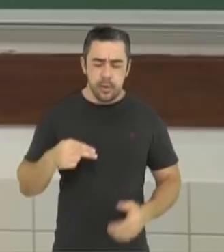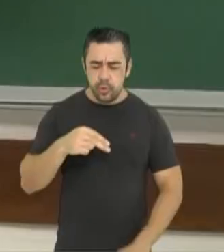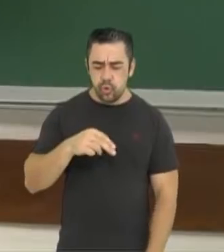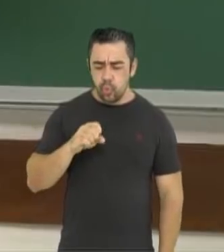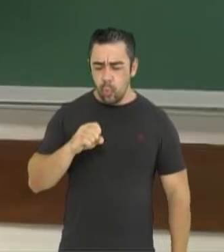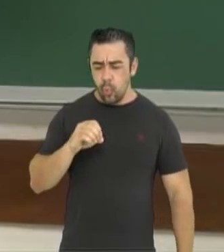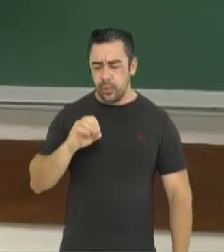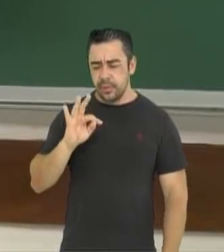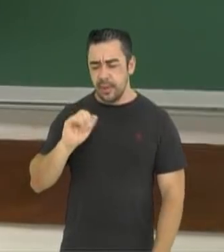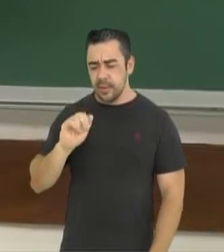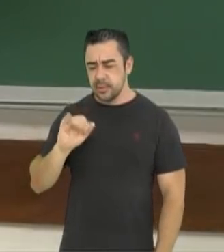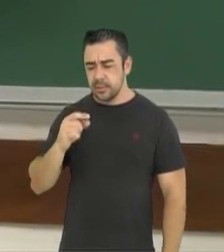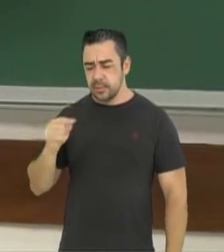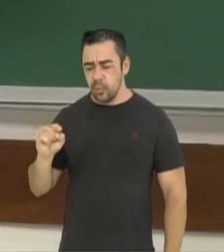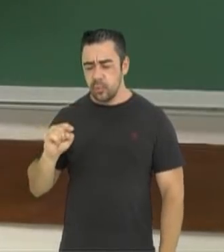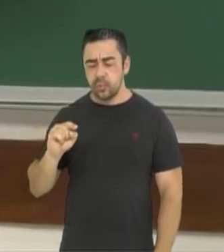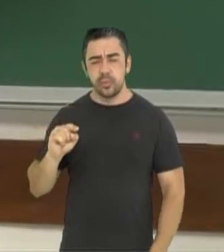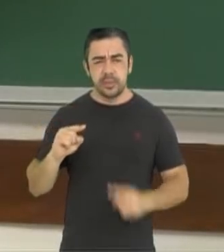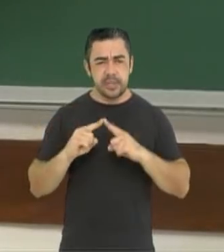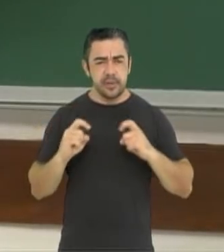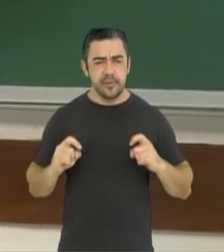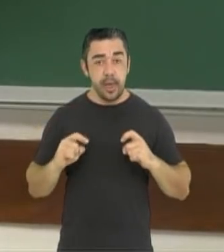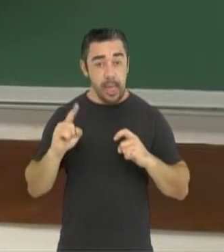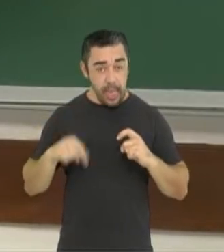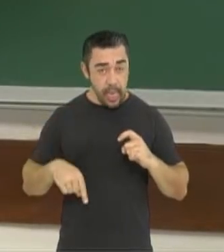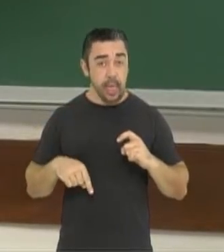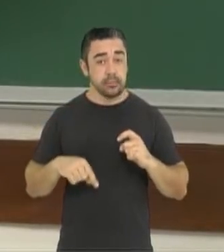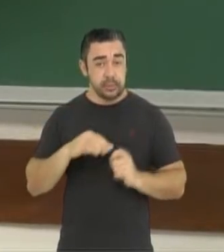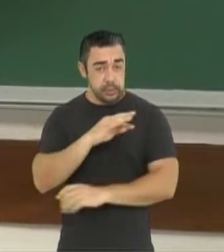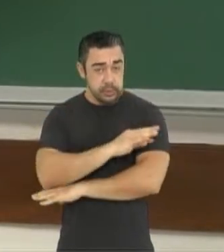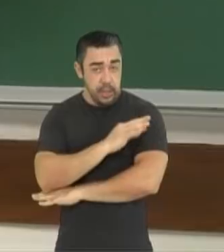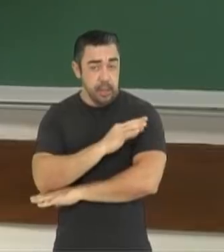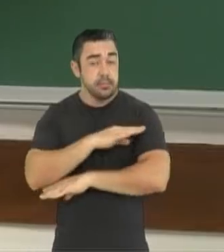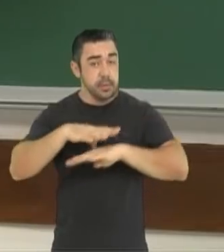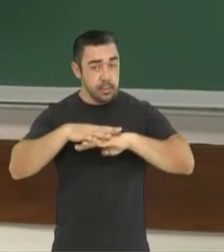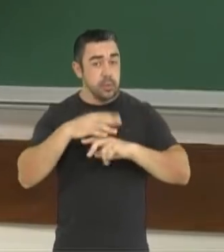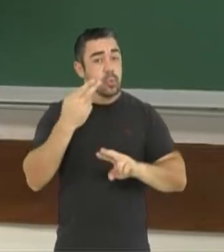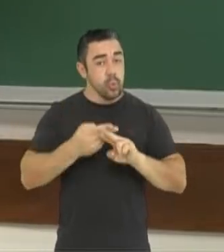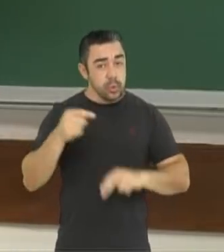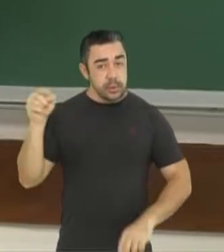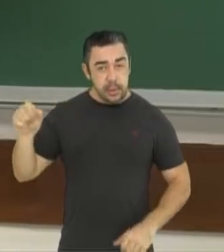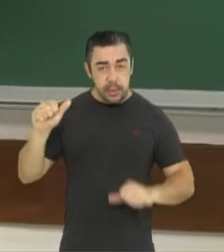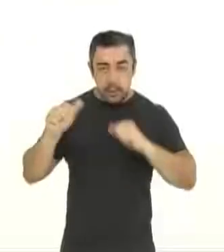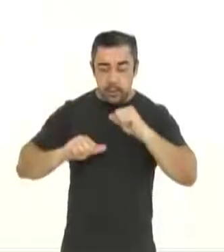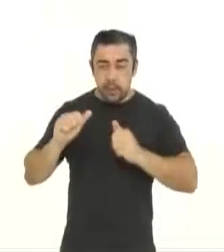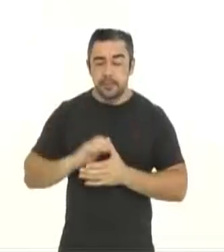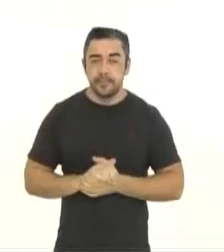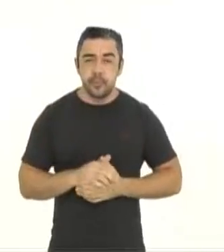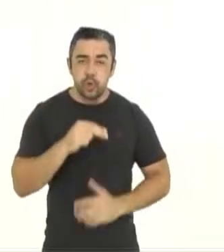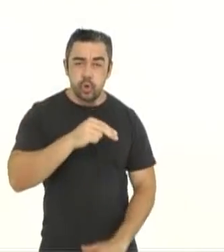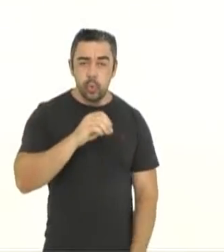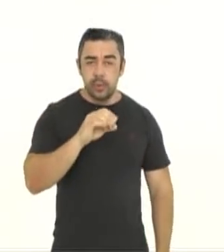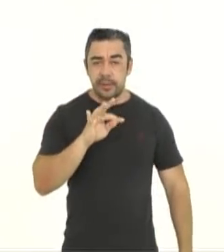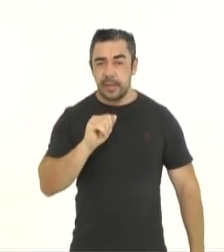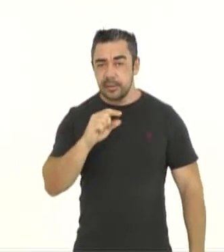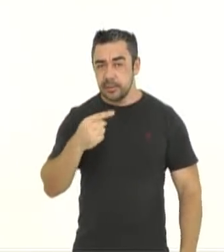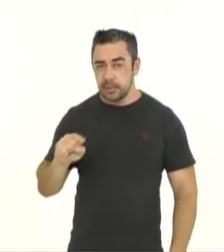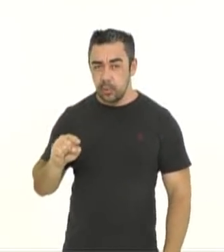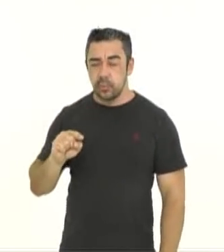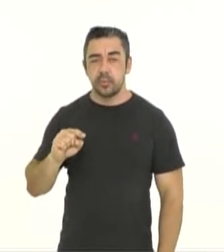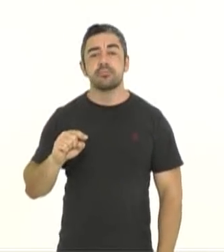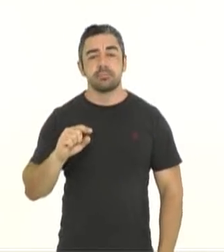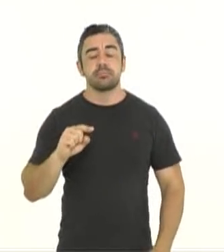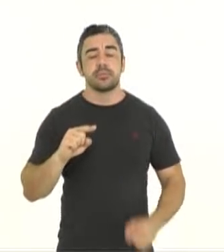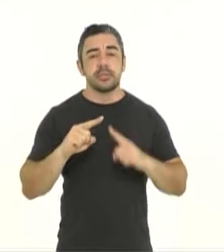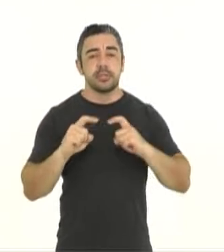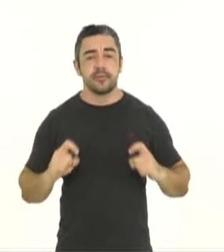notação científica, que é uma técnica matemática que usamos muito aqui na Química. Então, a notação científica é uma forma simplificada